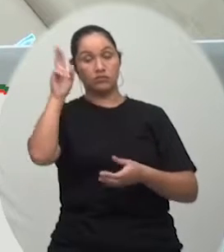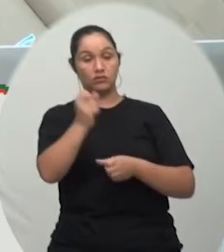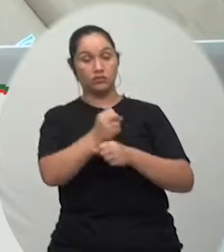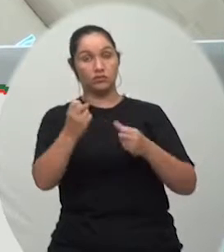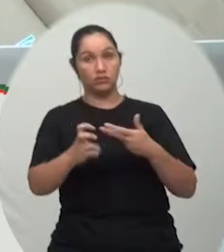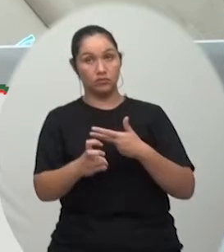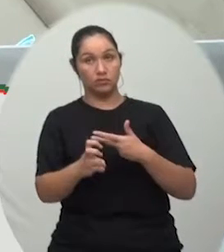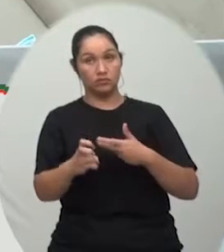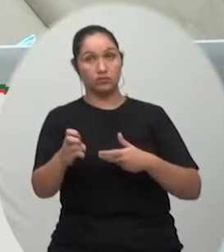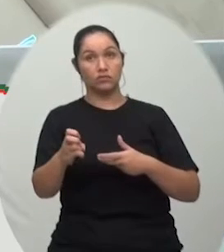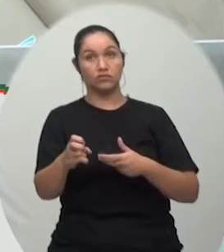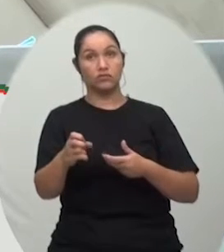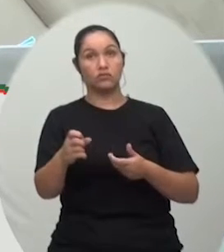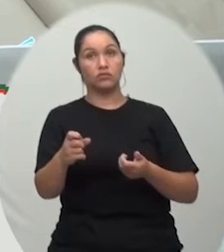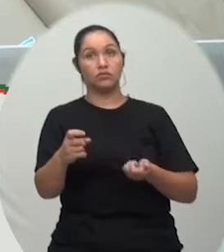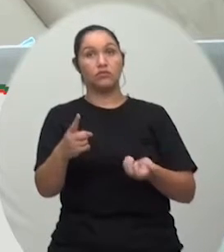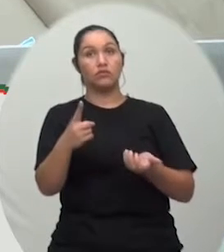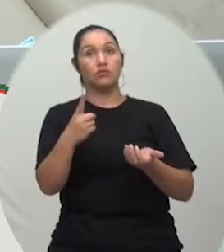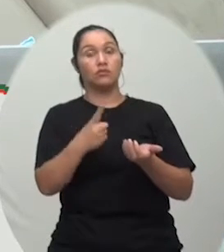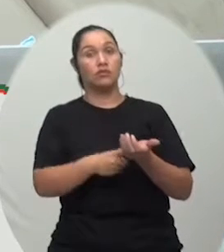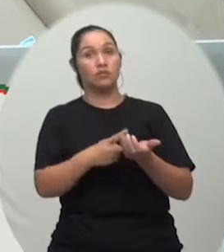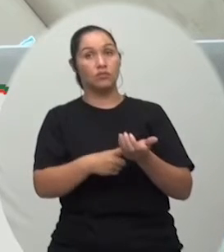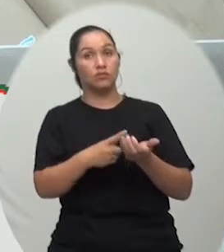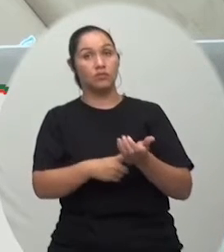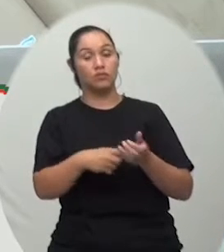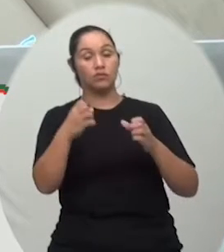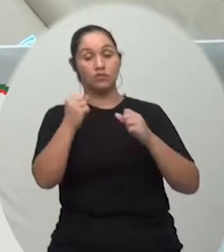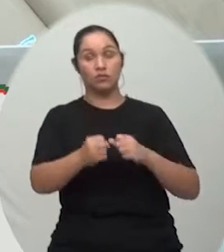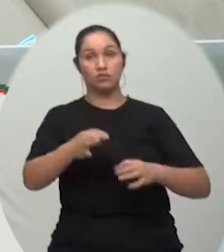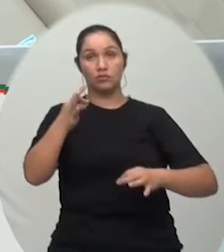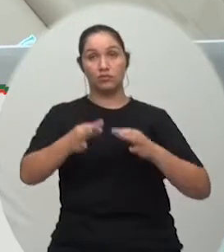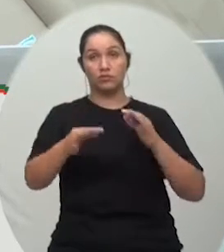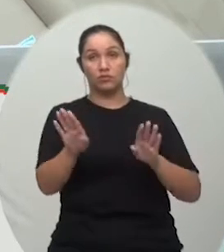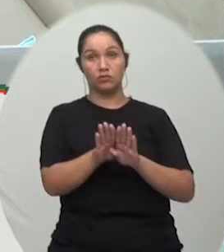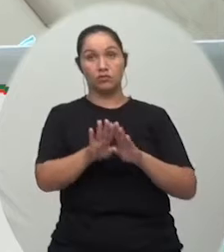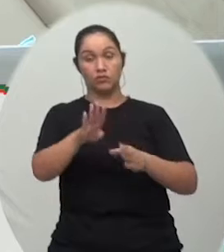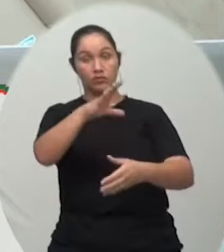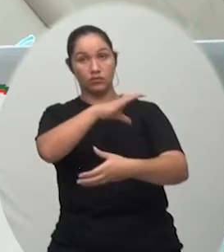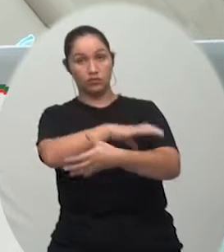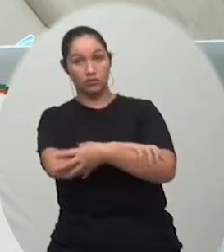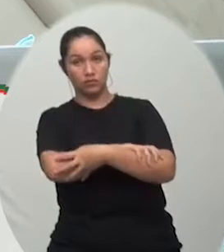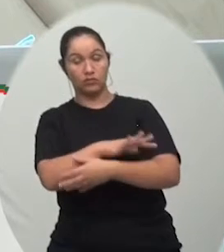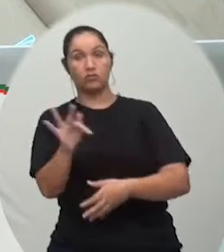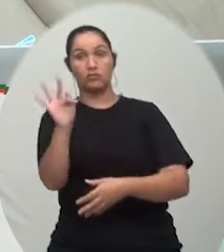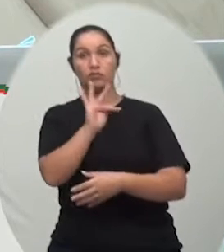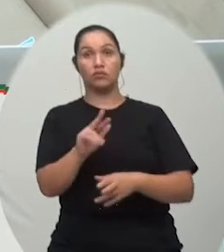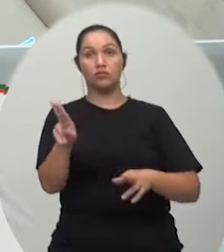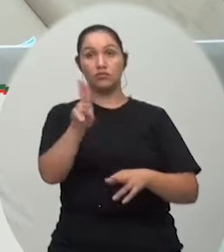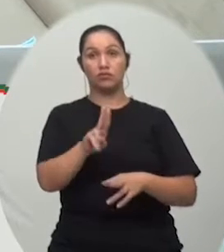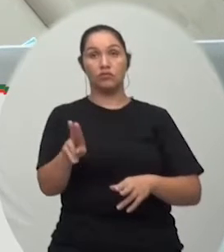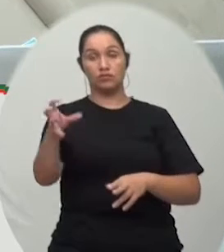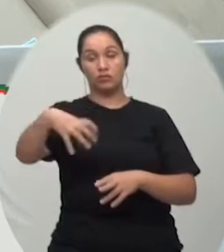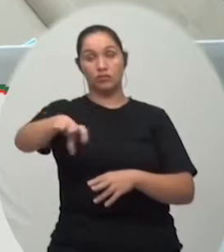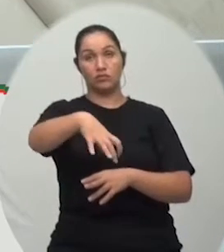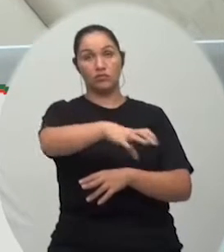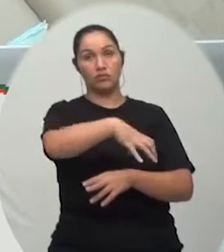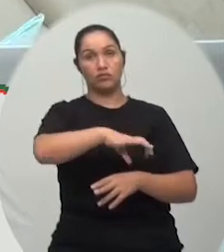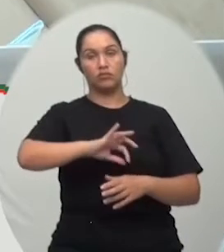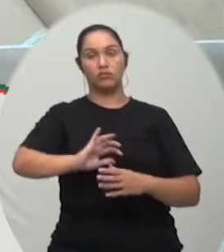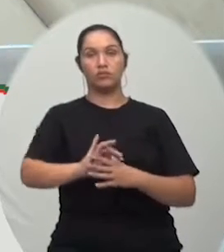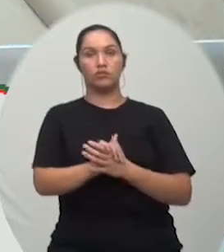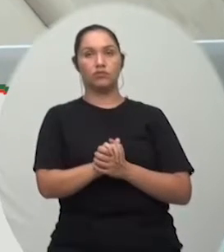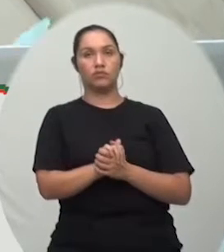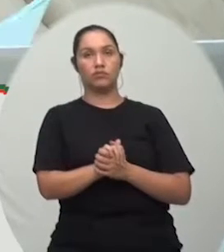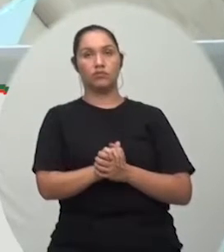Poder Judiciário e parcerias com as faculdades e universidades da região e da outras